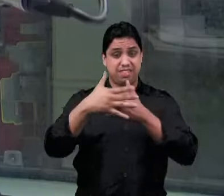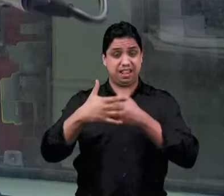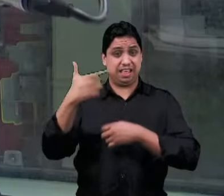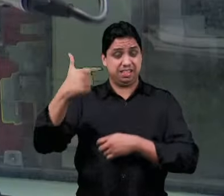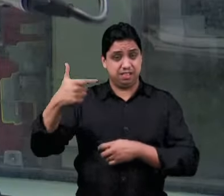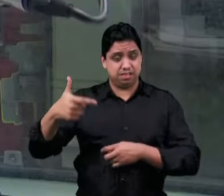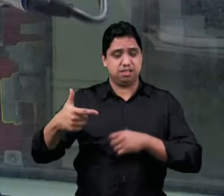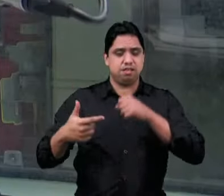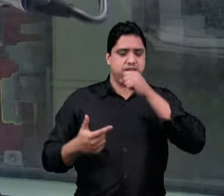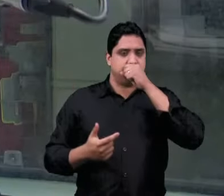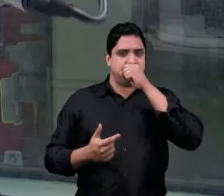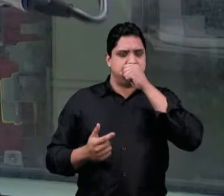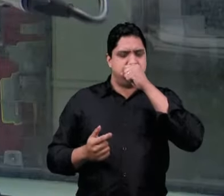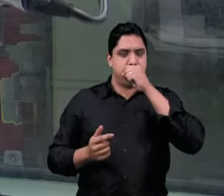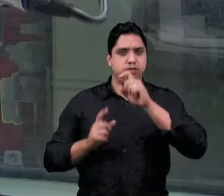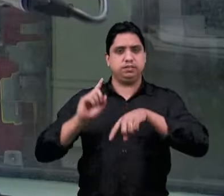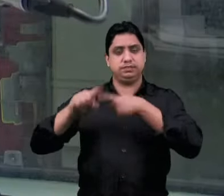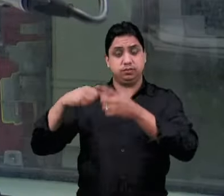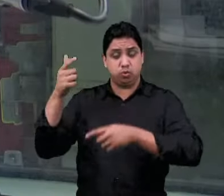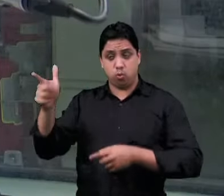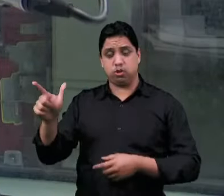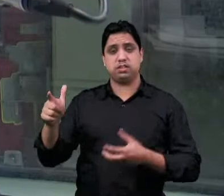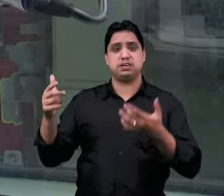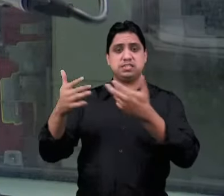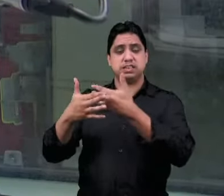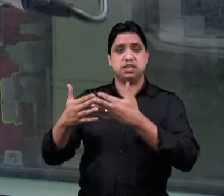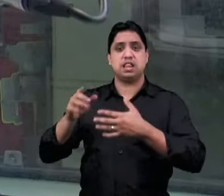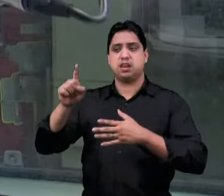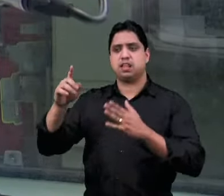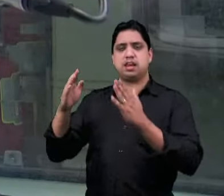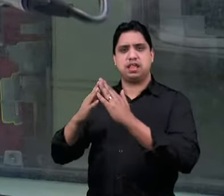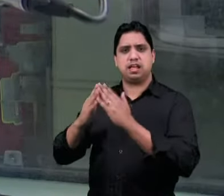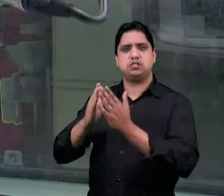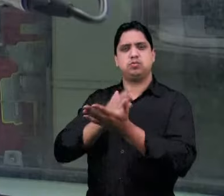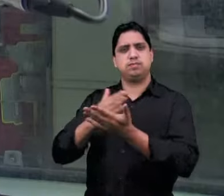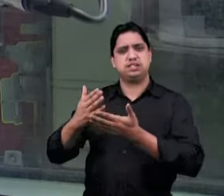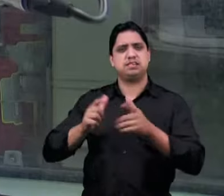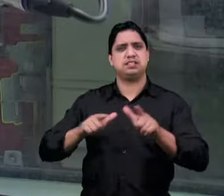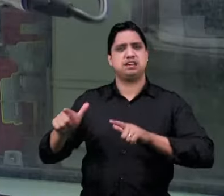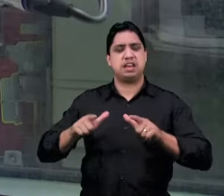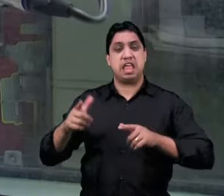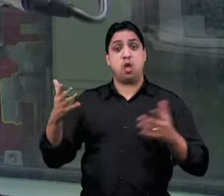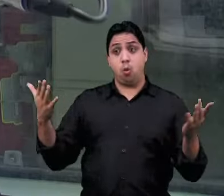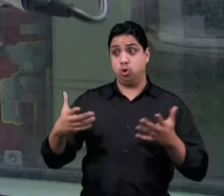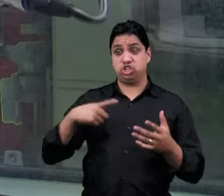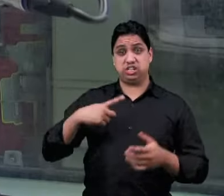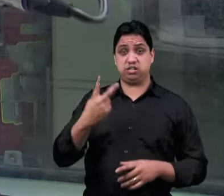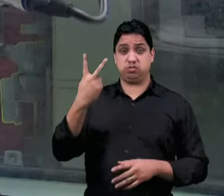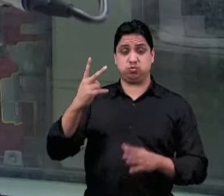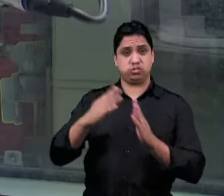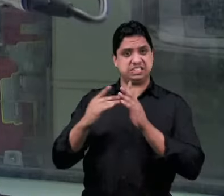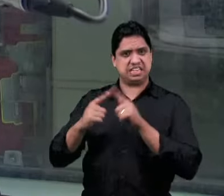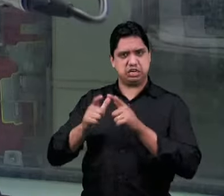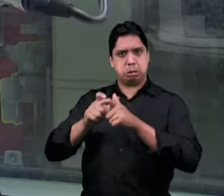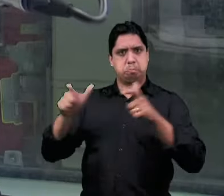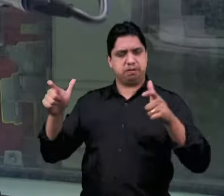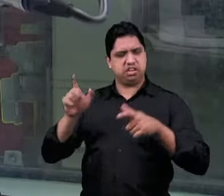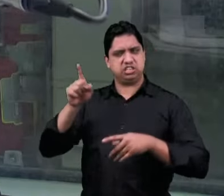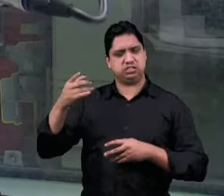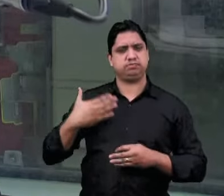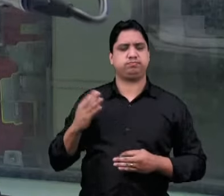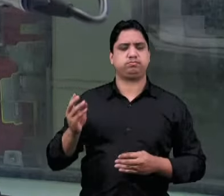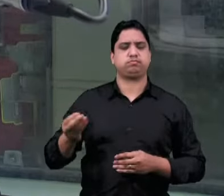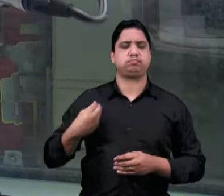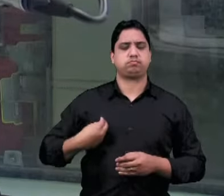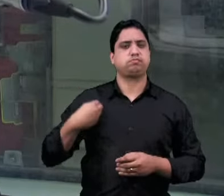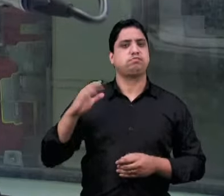em Eastbourne, onde nós posteriormente, na casa desses irmãos, começaram um trabalho. Hoje tem 2 igrejas prósperas lá. E